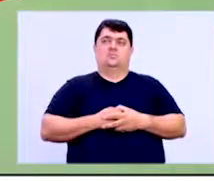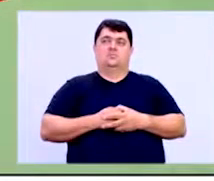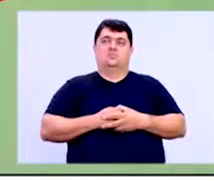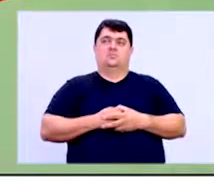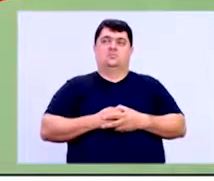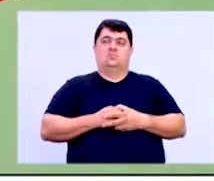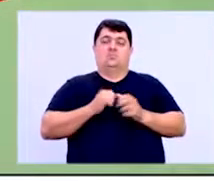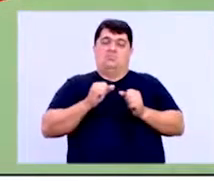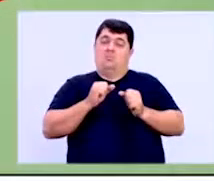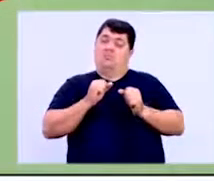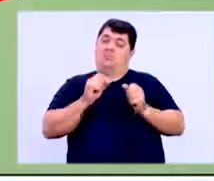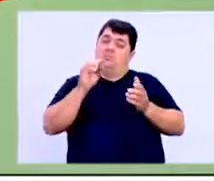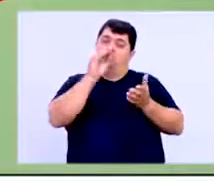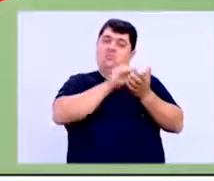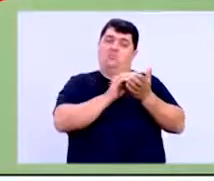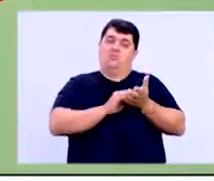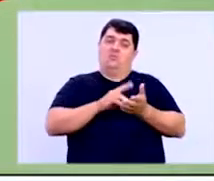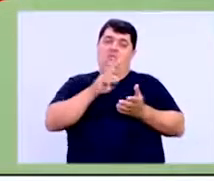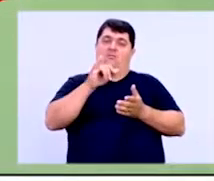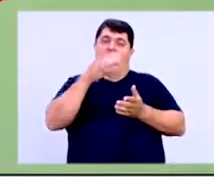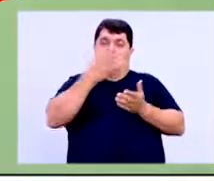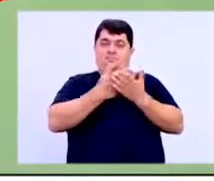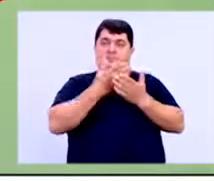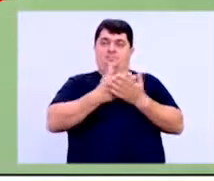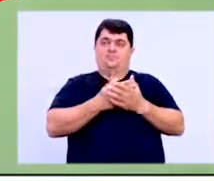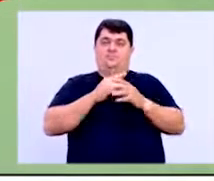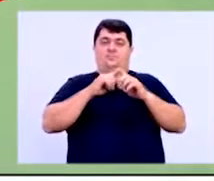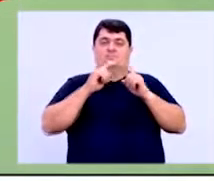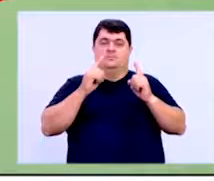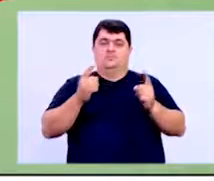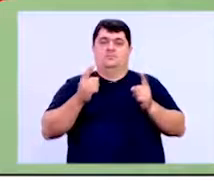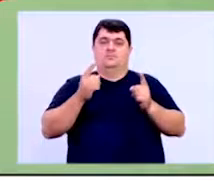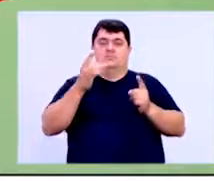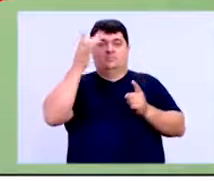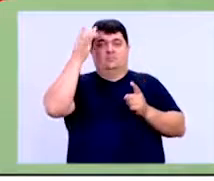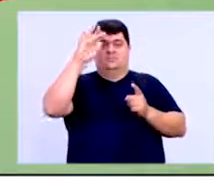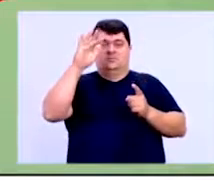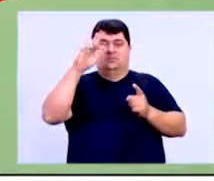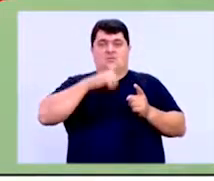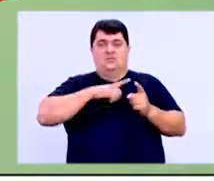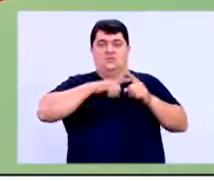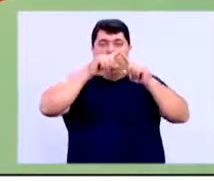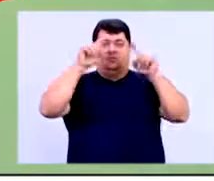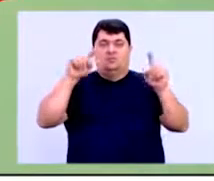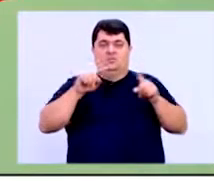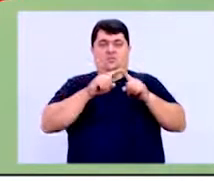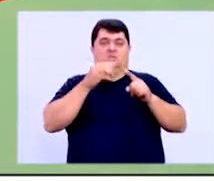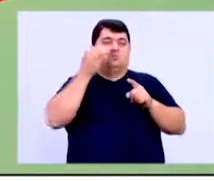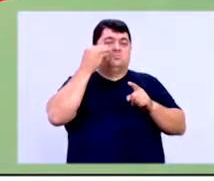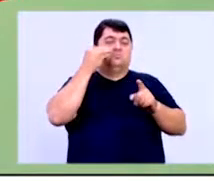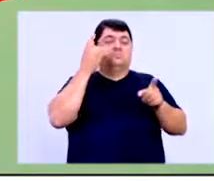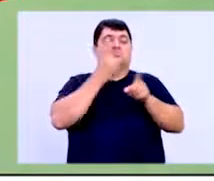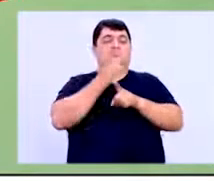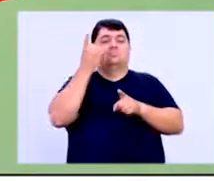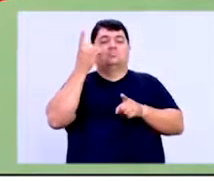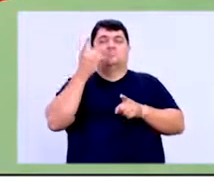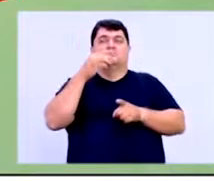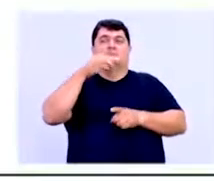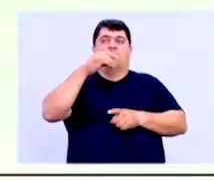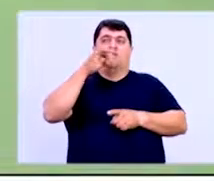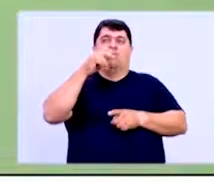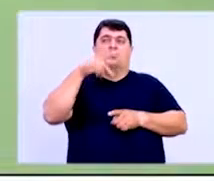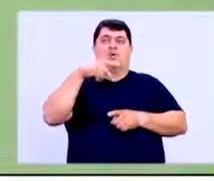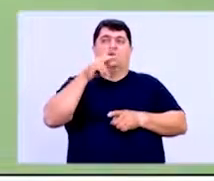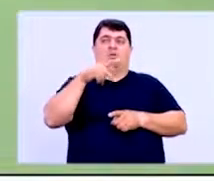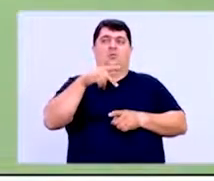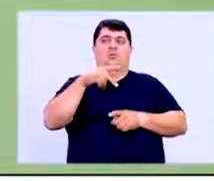assim na prova, então vamos estudar. Mas, não sei se vai ter fórmula ou não vai. Vamos ver essa fórmula do make-up de novo, então.